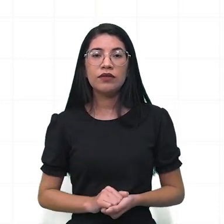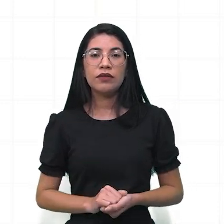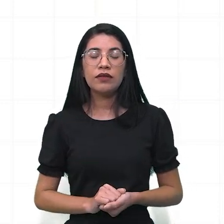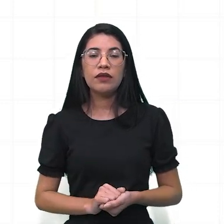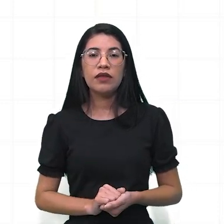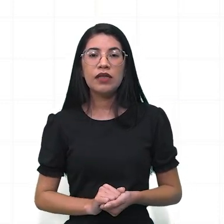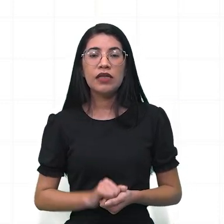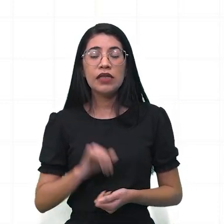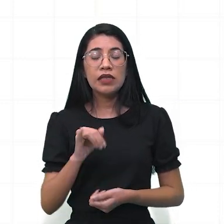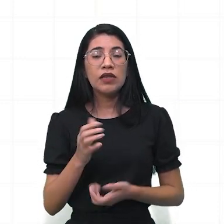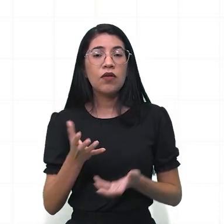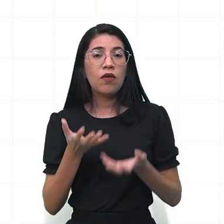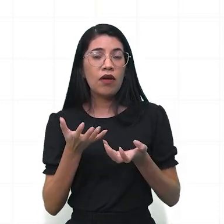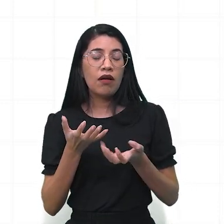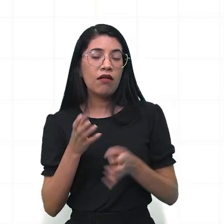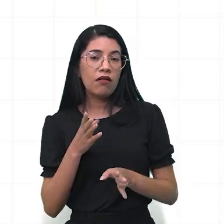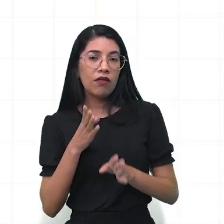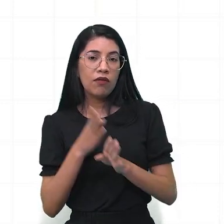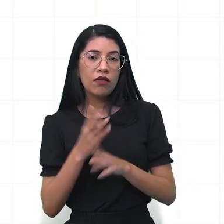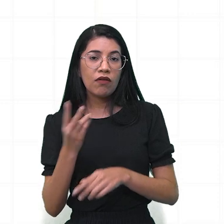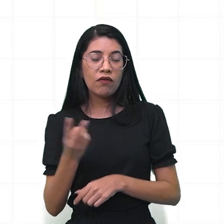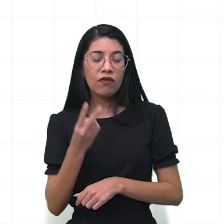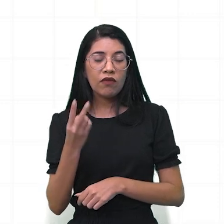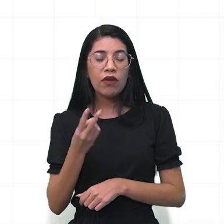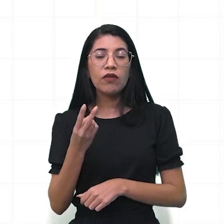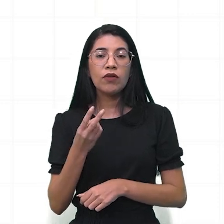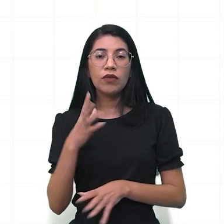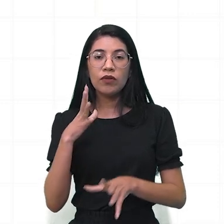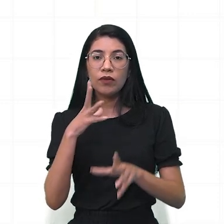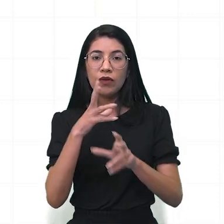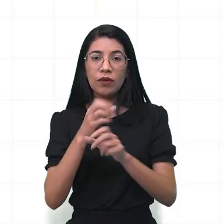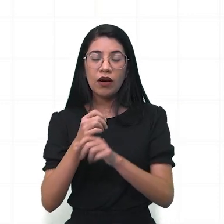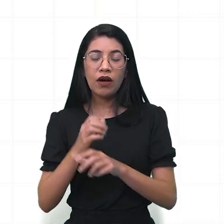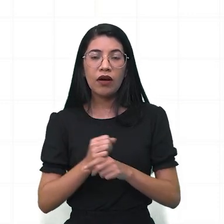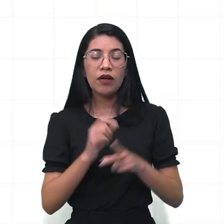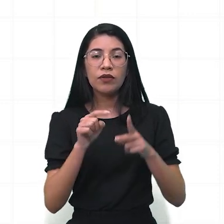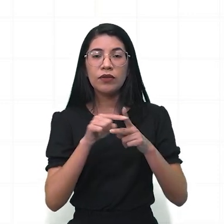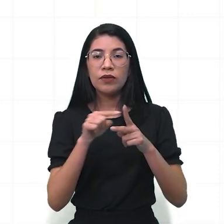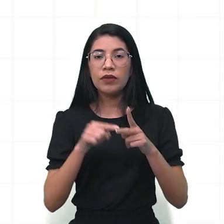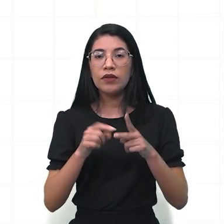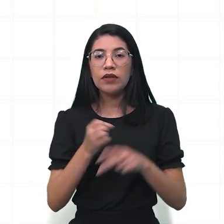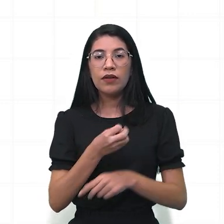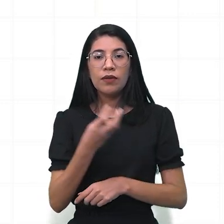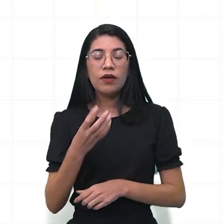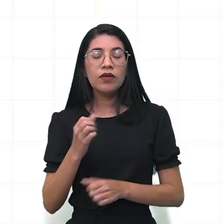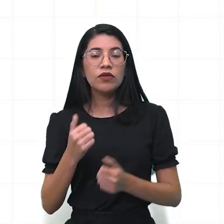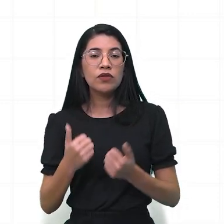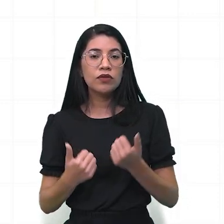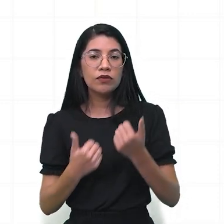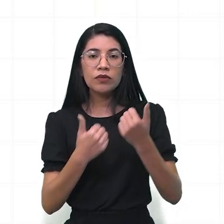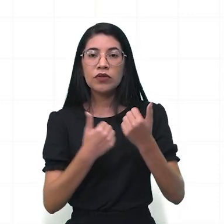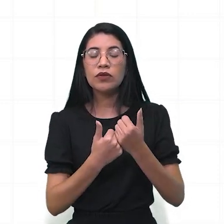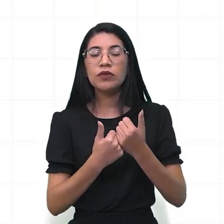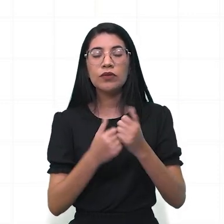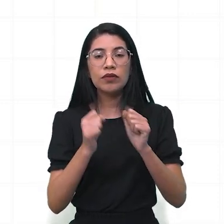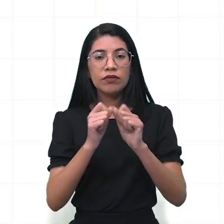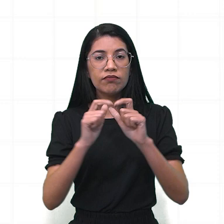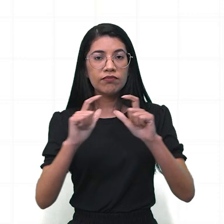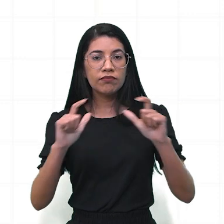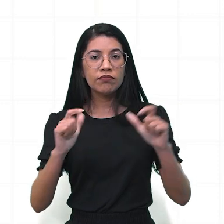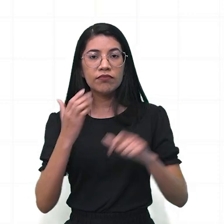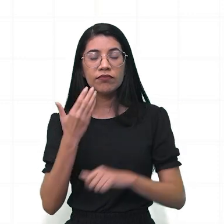se eu quiser descobrir quanto que dá o somatório dos ângulos internos, basta eu substituir aqui na minha